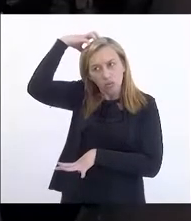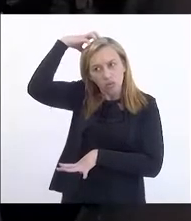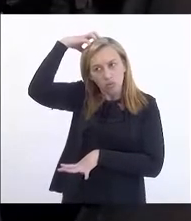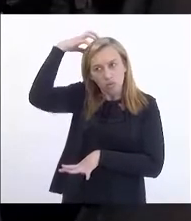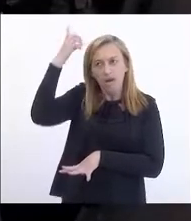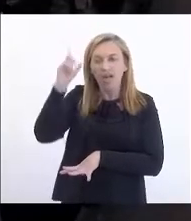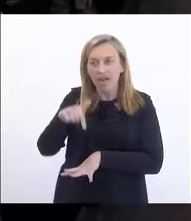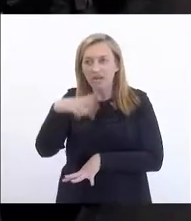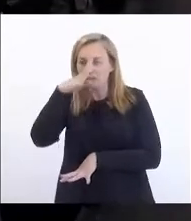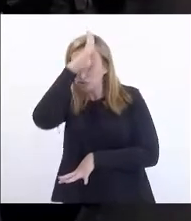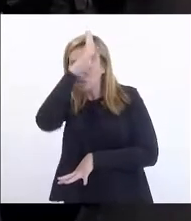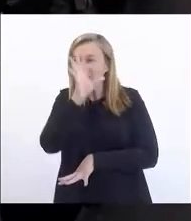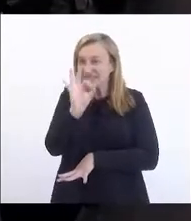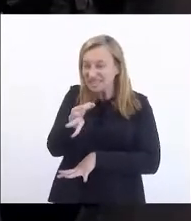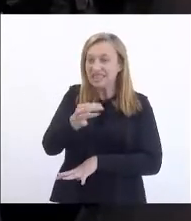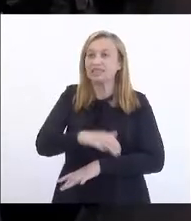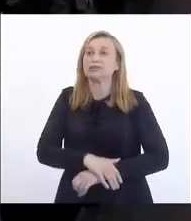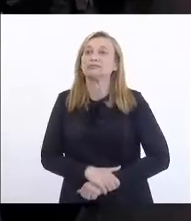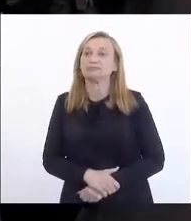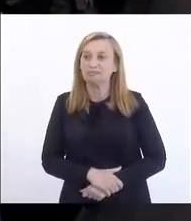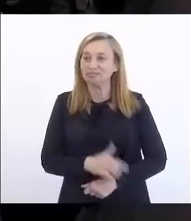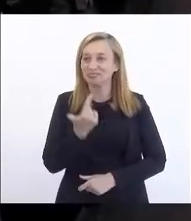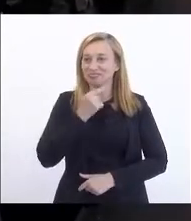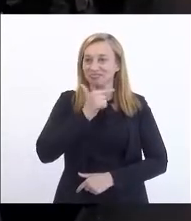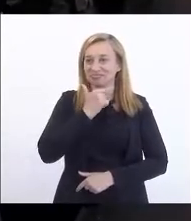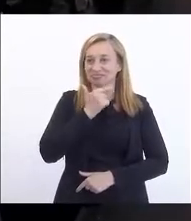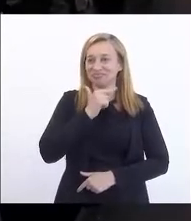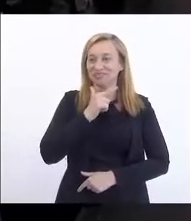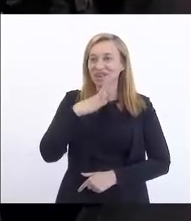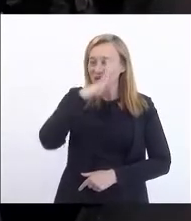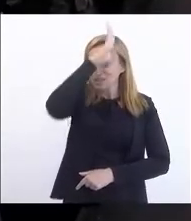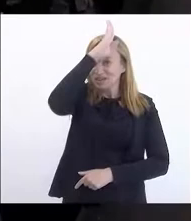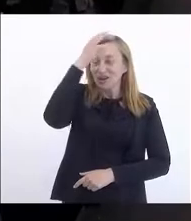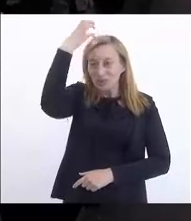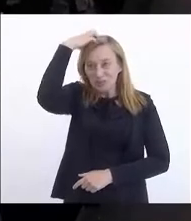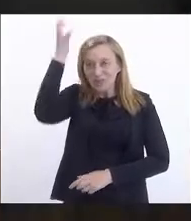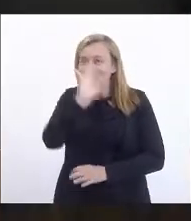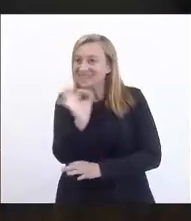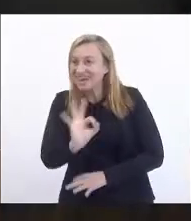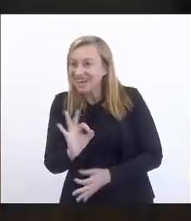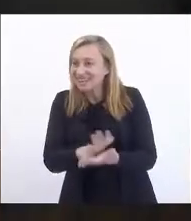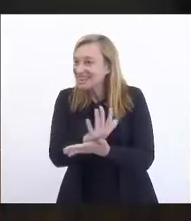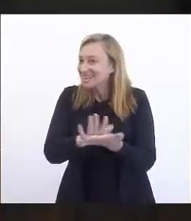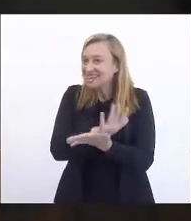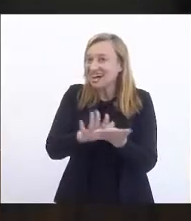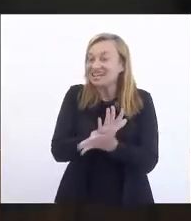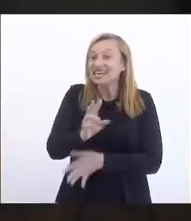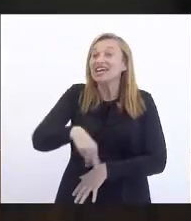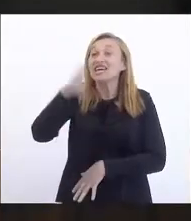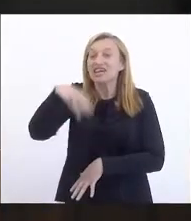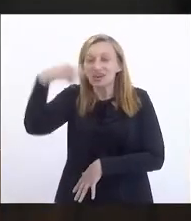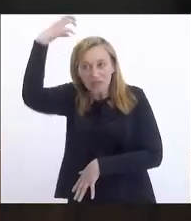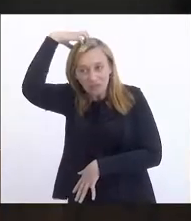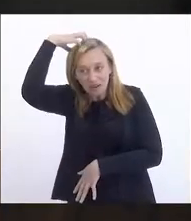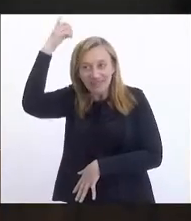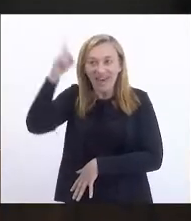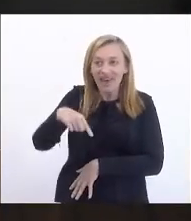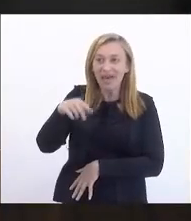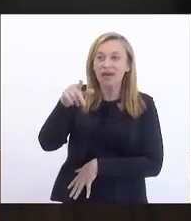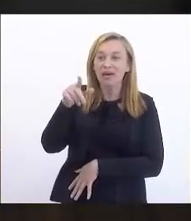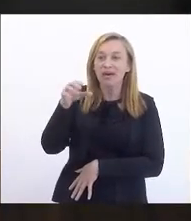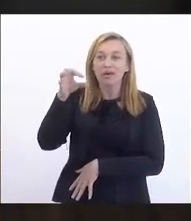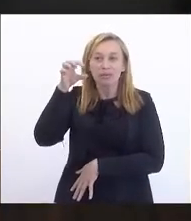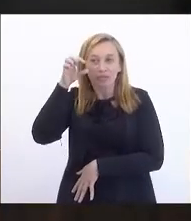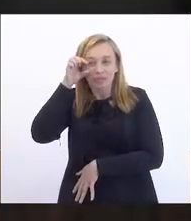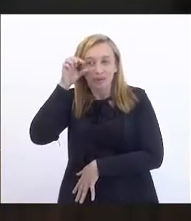ser do Bolsonaro. Com certeza. Bolsonaro é culpado de nada, já avisei isso. Quem é o culpado é o Paulo Guedes, que